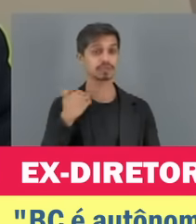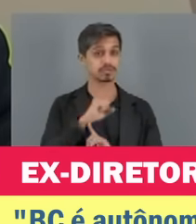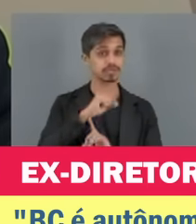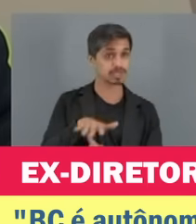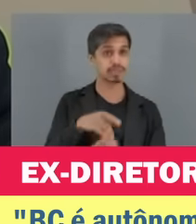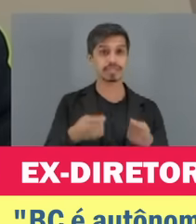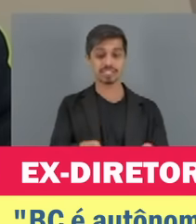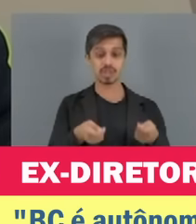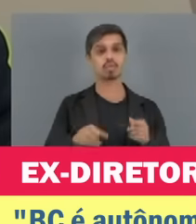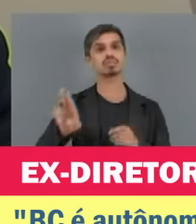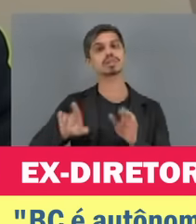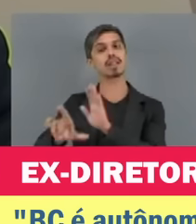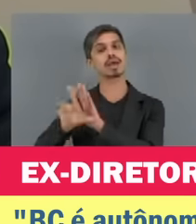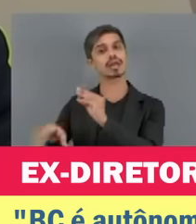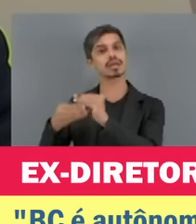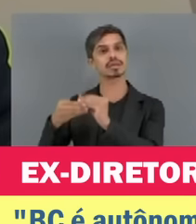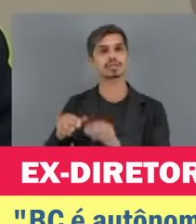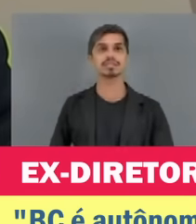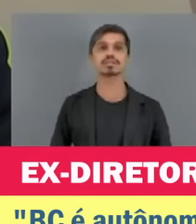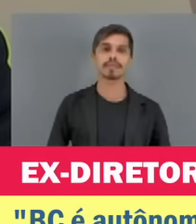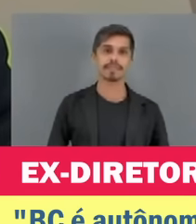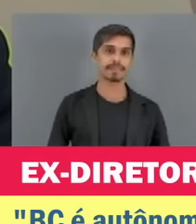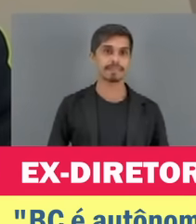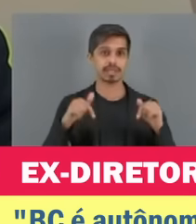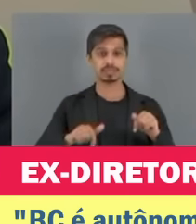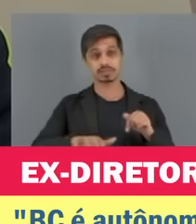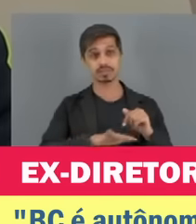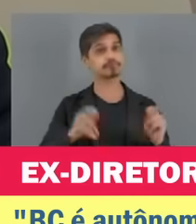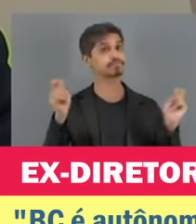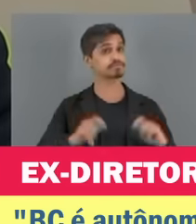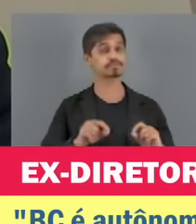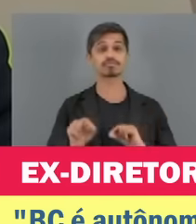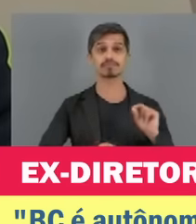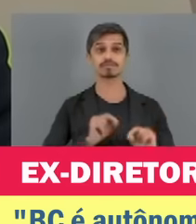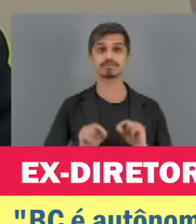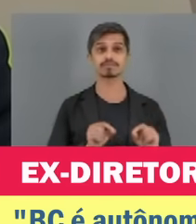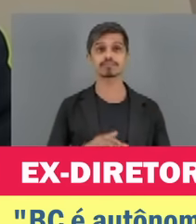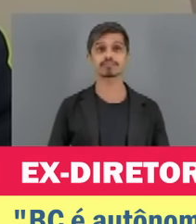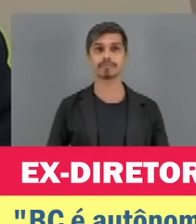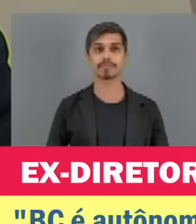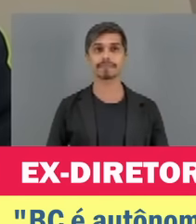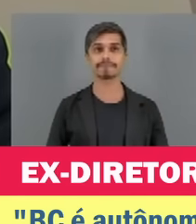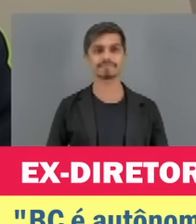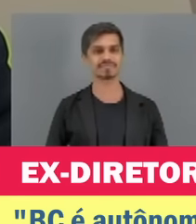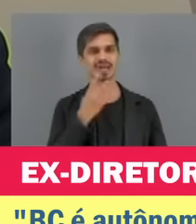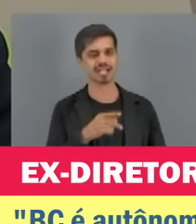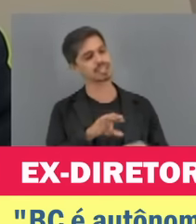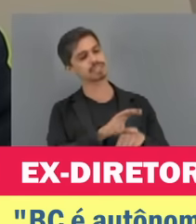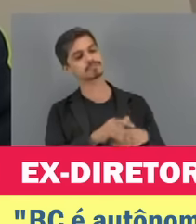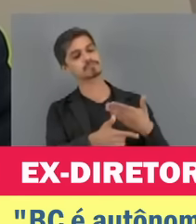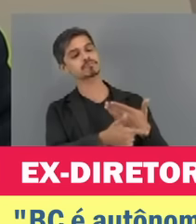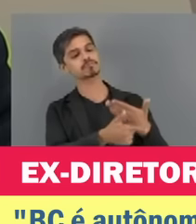que ser regulado por lei complementar. Então aqui nós temos uma situação, possivelmente, que é de atribuir à Constituição o papel